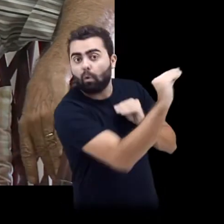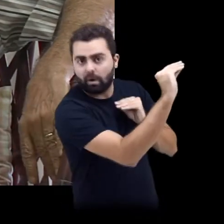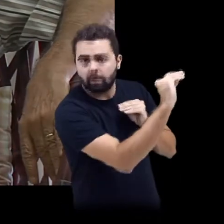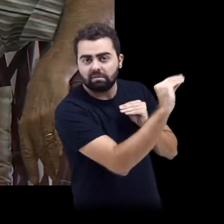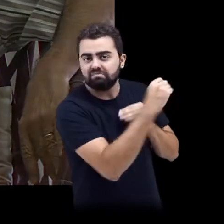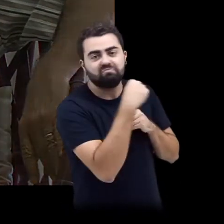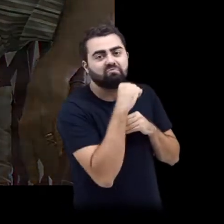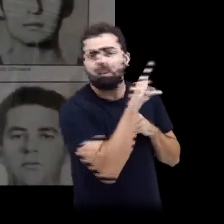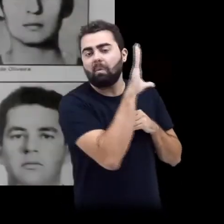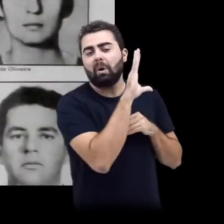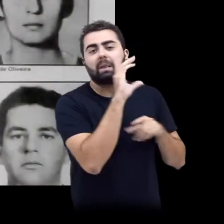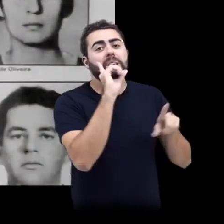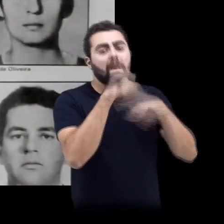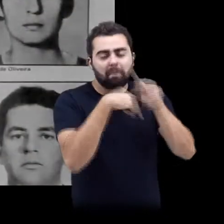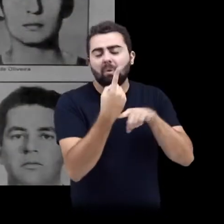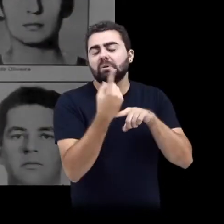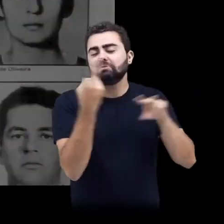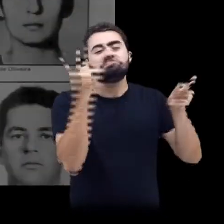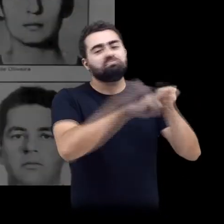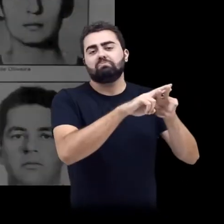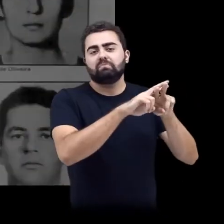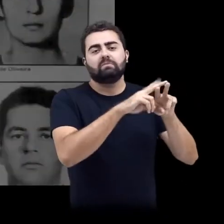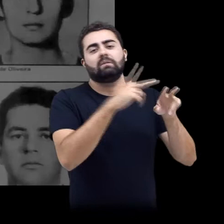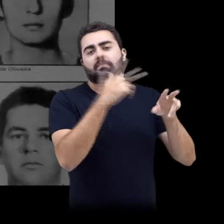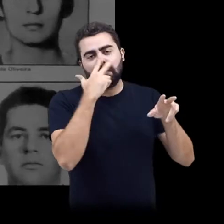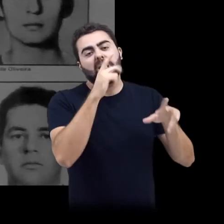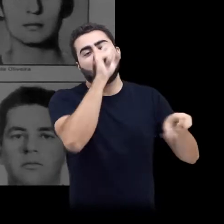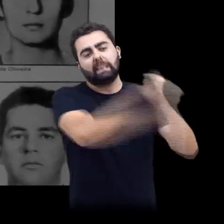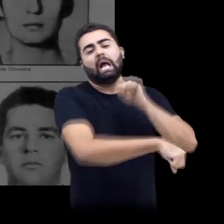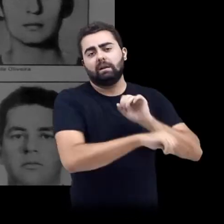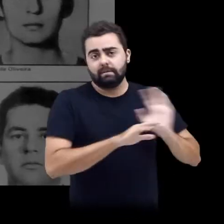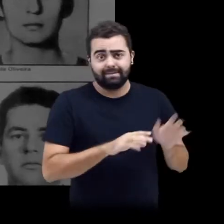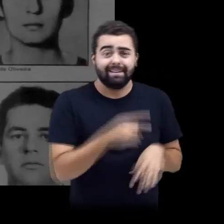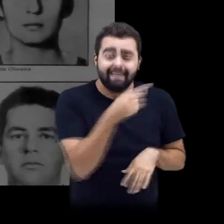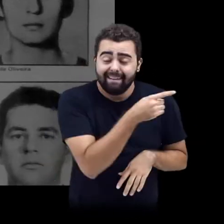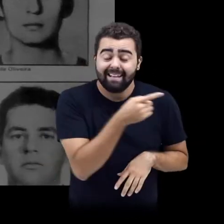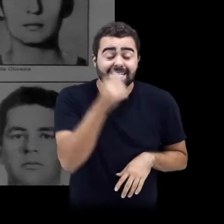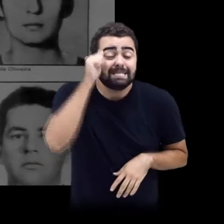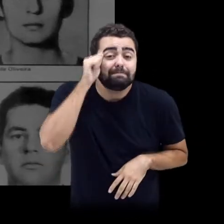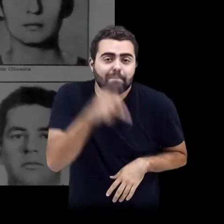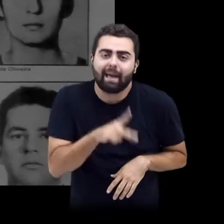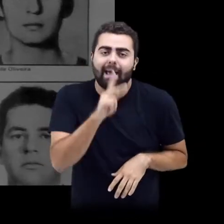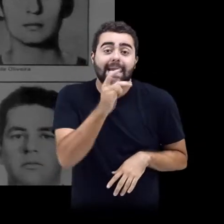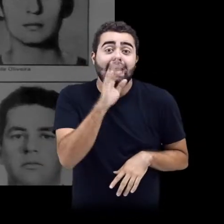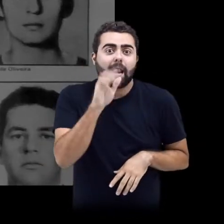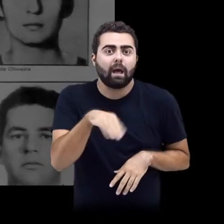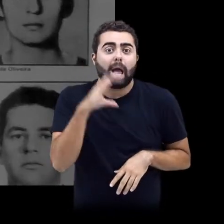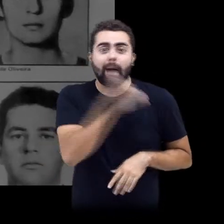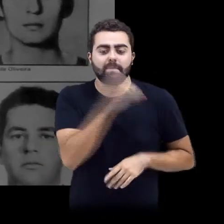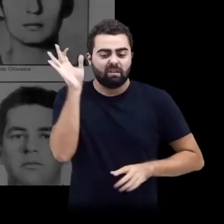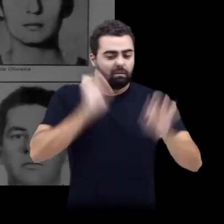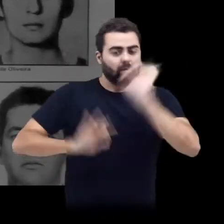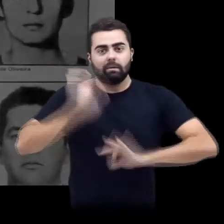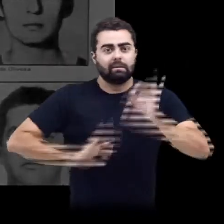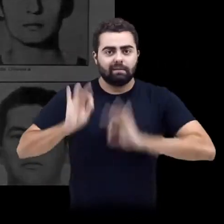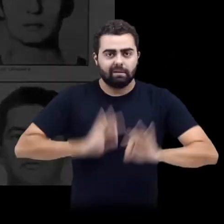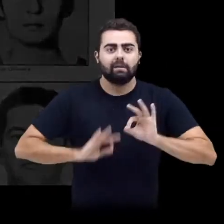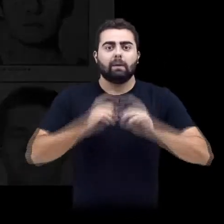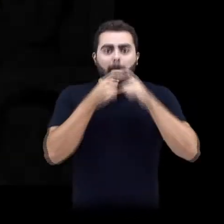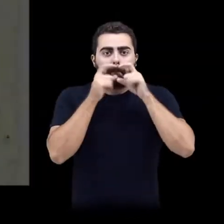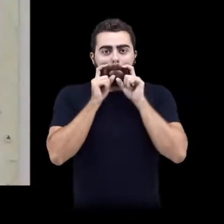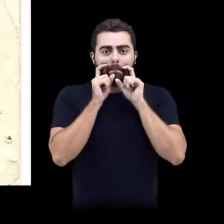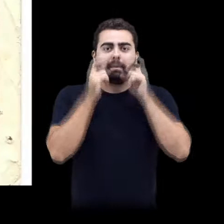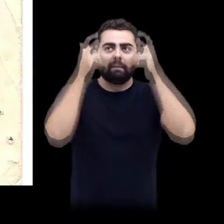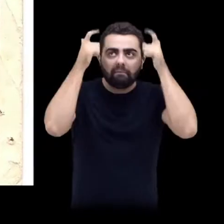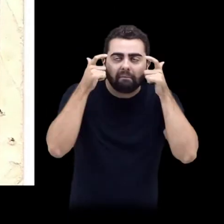eles mataram. E ele rapidamente se transformava, botava um bigode bem bacana, sabe,